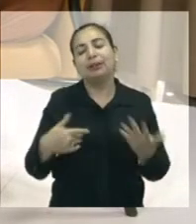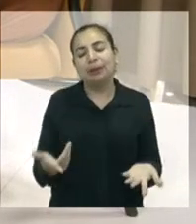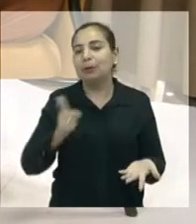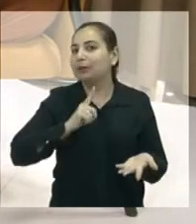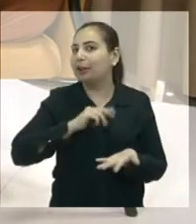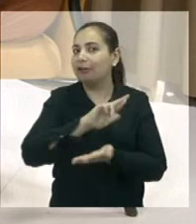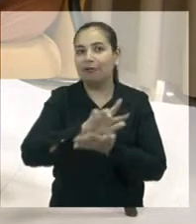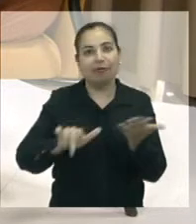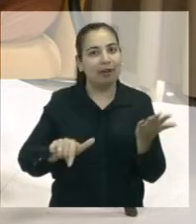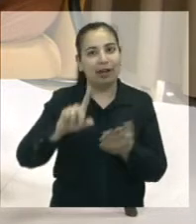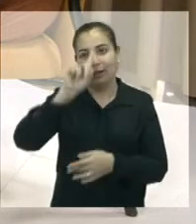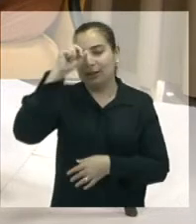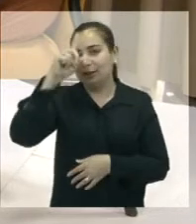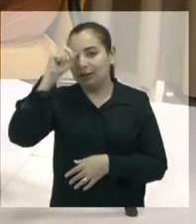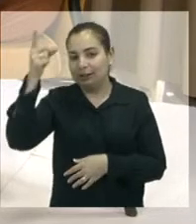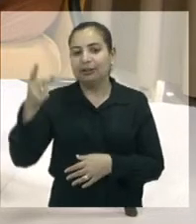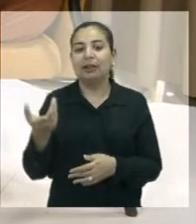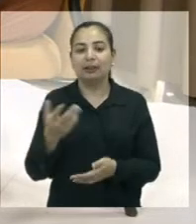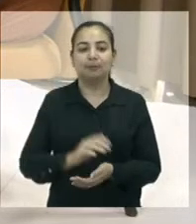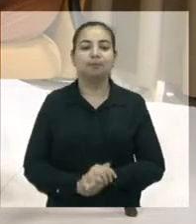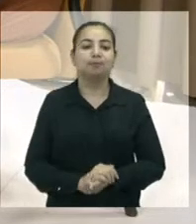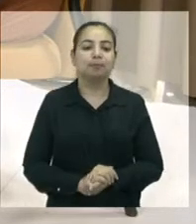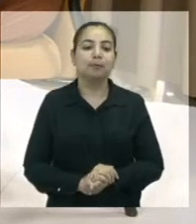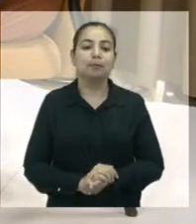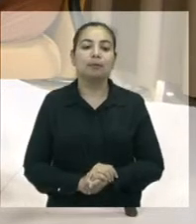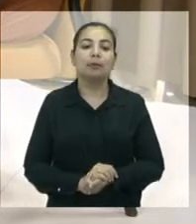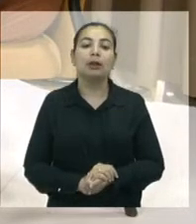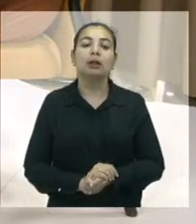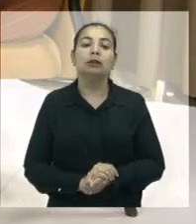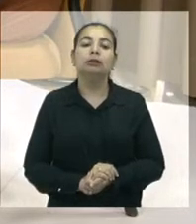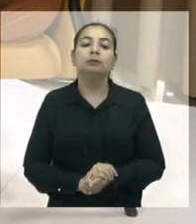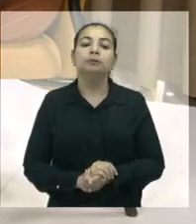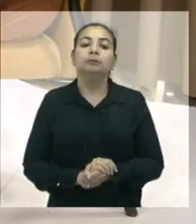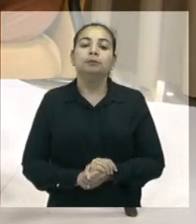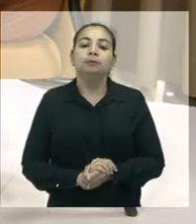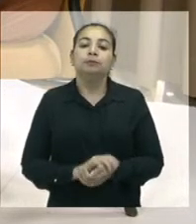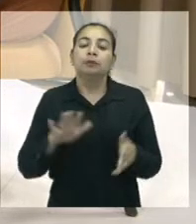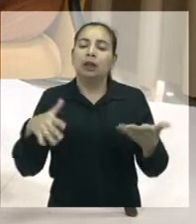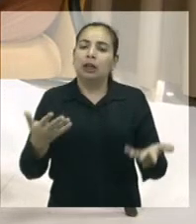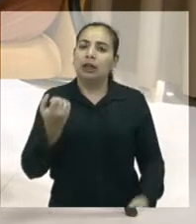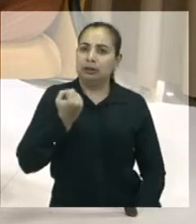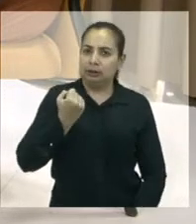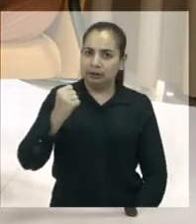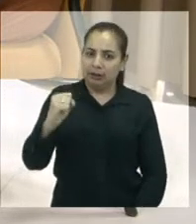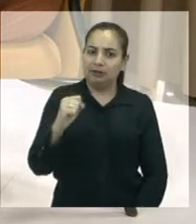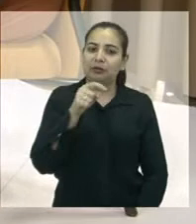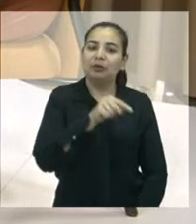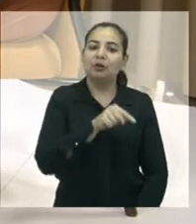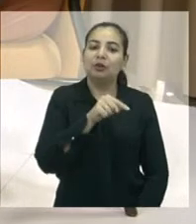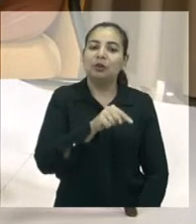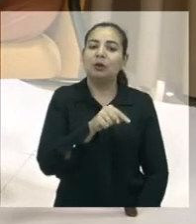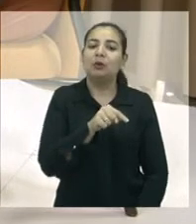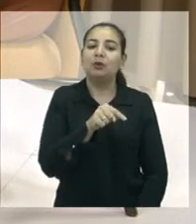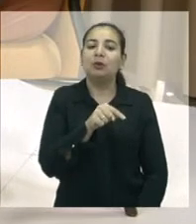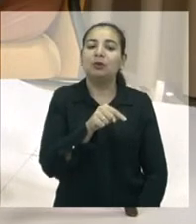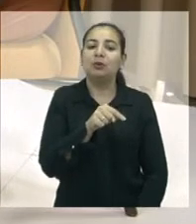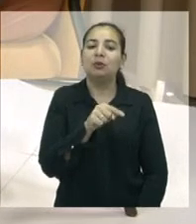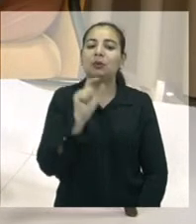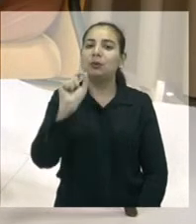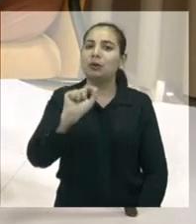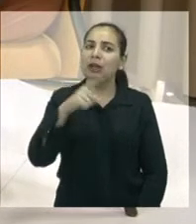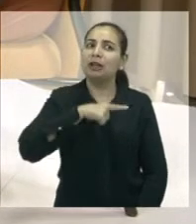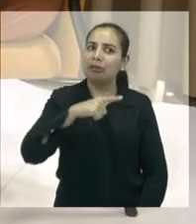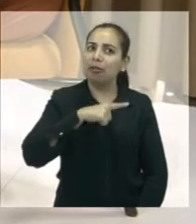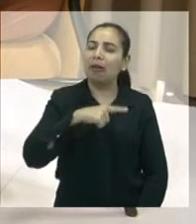gente avançar nesse período. E a gente continua falando um pouquinho desse espaço. Eu acho que a Defensoria chegou num ponto que não tem nem como parar e nem voltar, né, vereadora? Foi